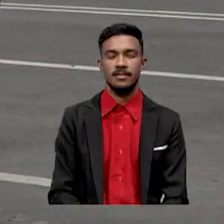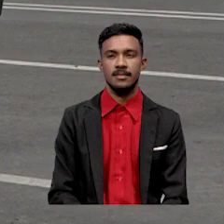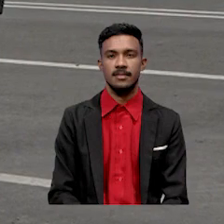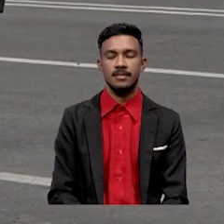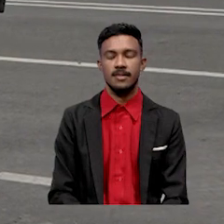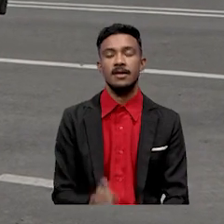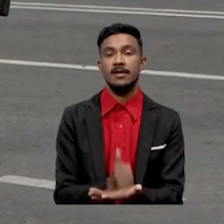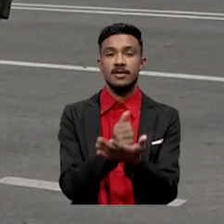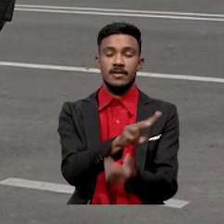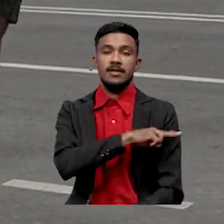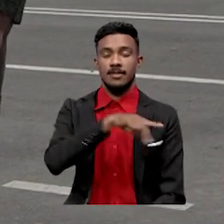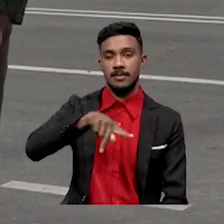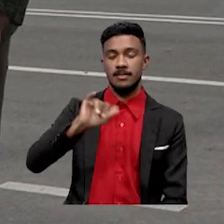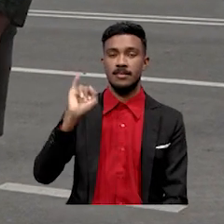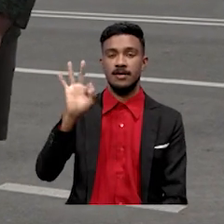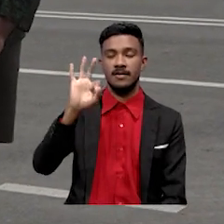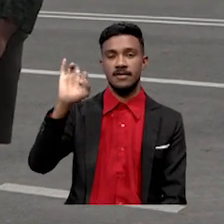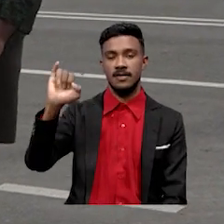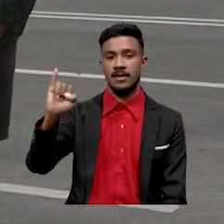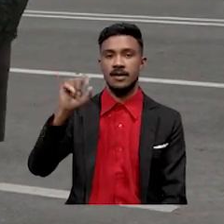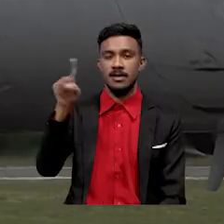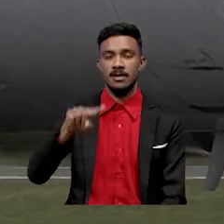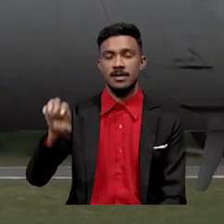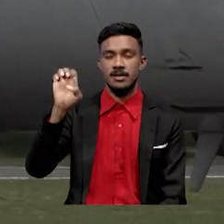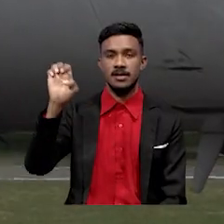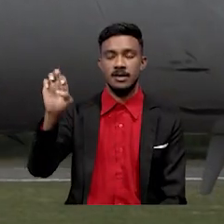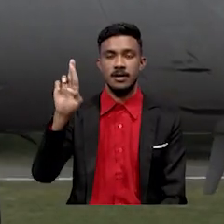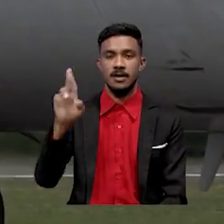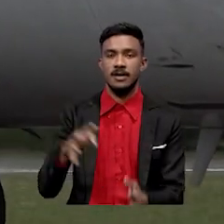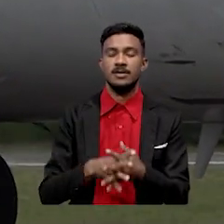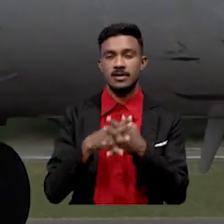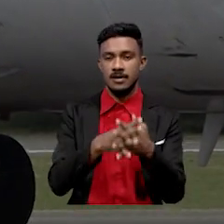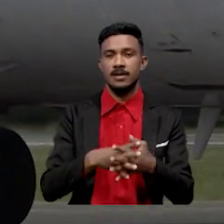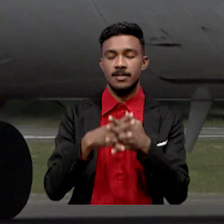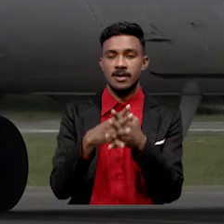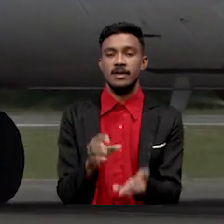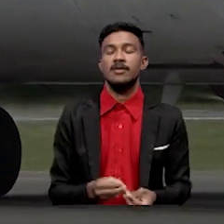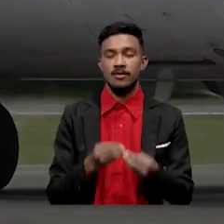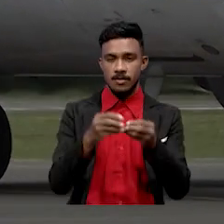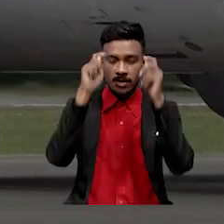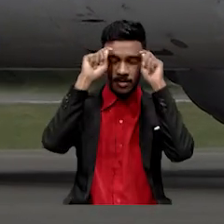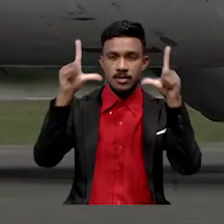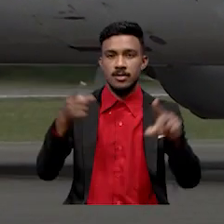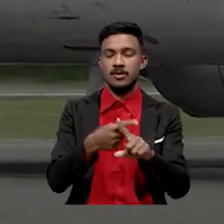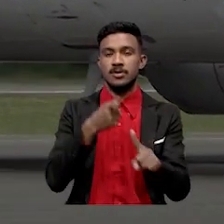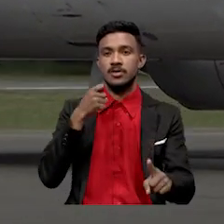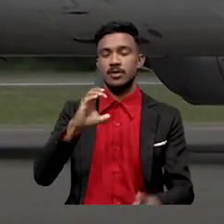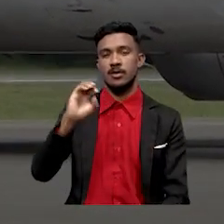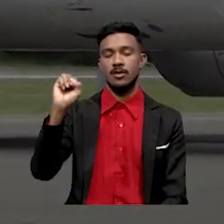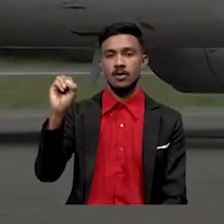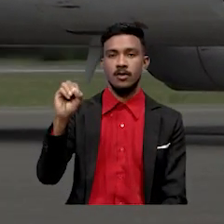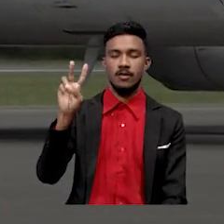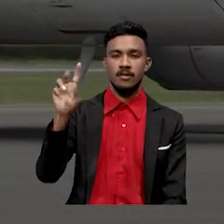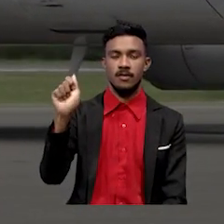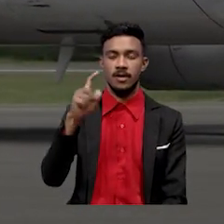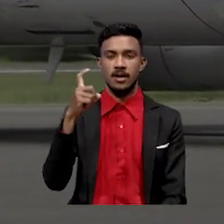Apoi vaksin Pfizer nebe governo Estados Unidos Amerika oferece ba governo Timor Leste ne lihusi COVAX facility atu fo vaksin